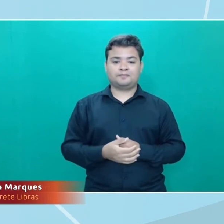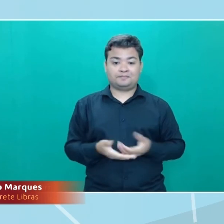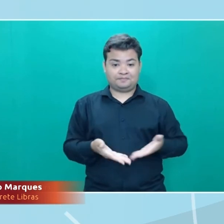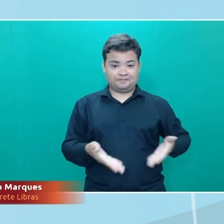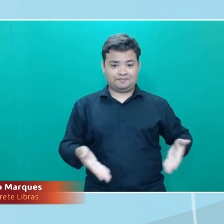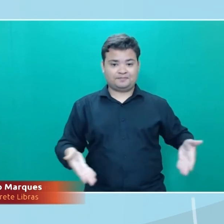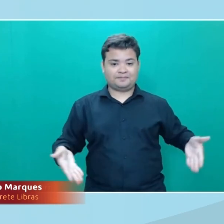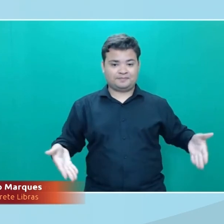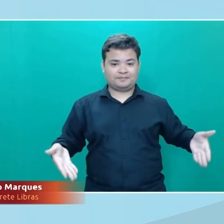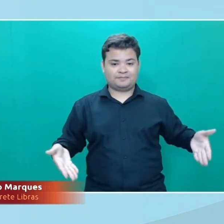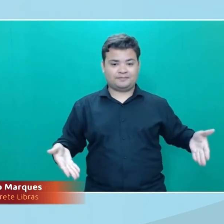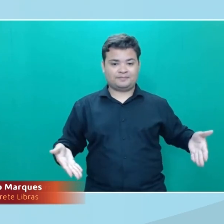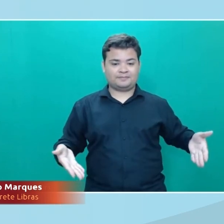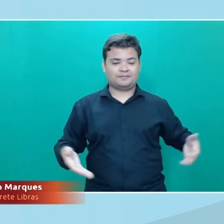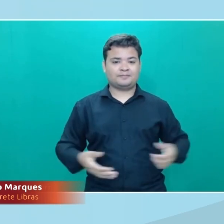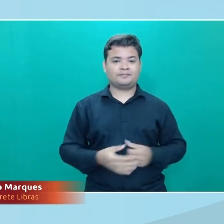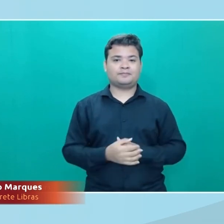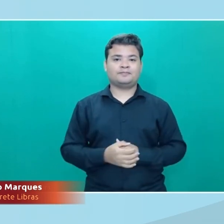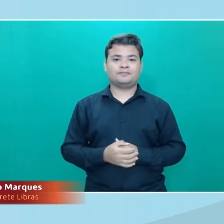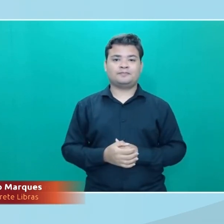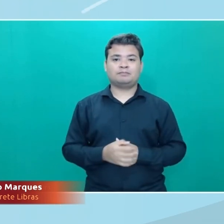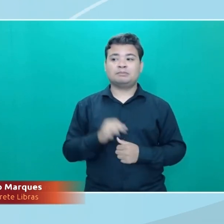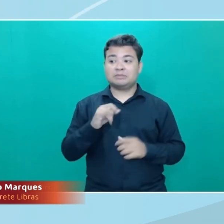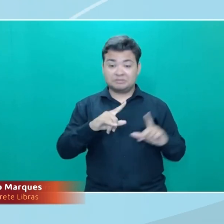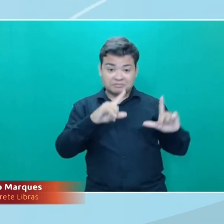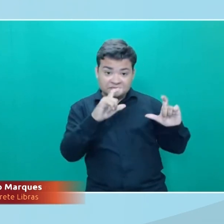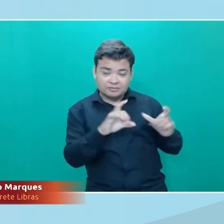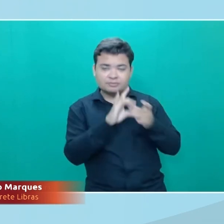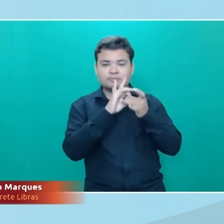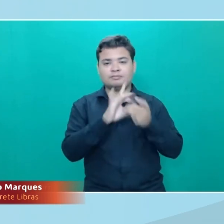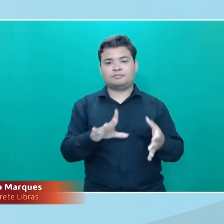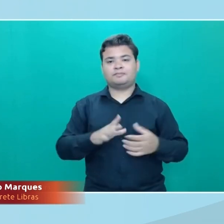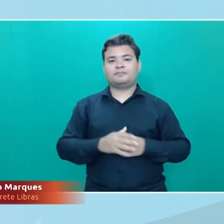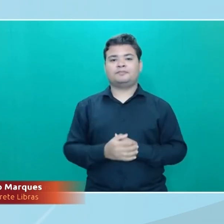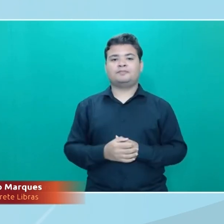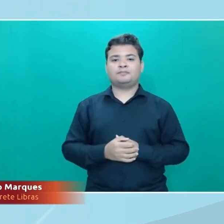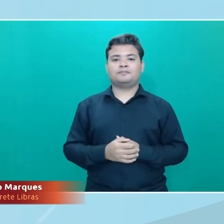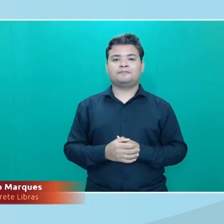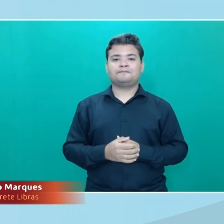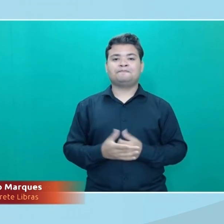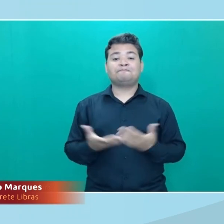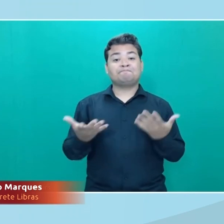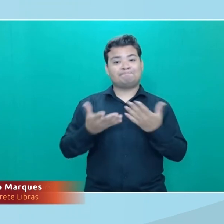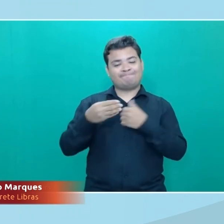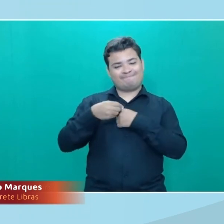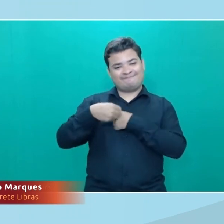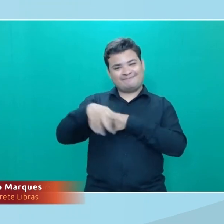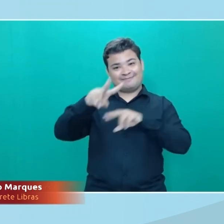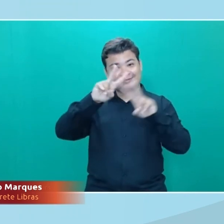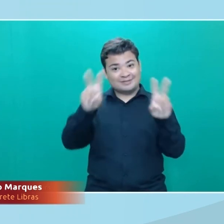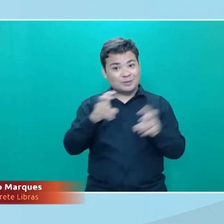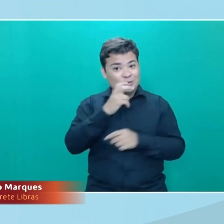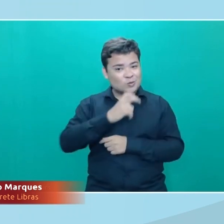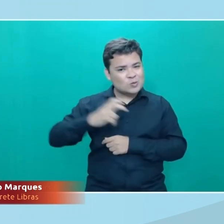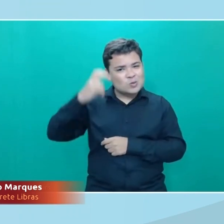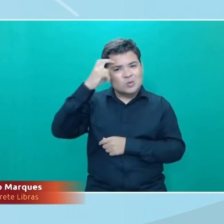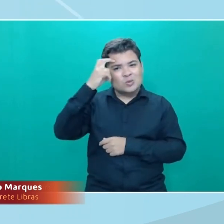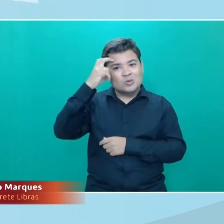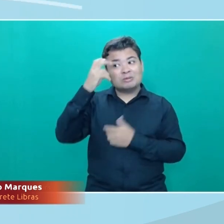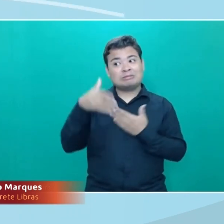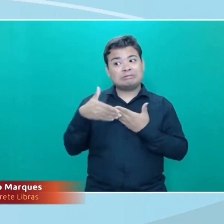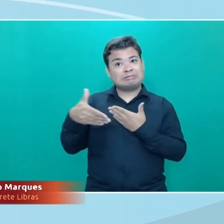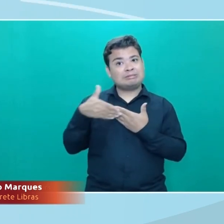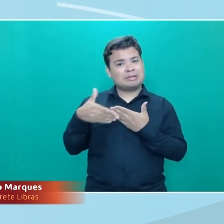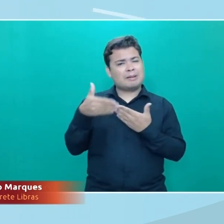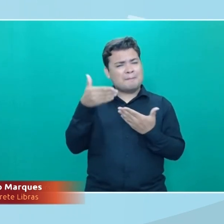62991811406. Aparecendo aqui embaixo na tela, se você quiser tirar uma foto também. Bom, então, bora falar sobre cultura? Fim de semana está chegando, então